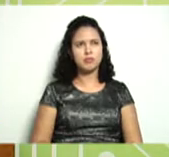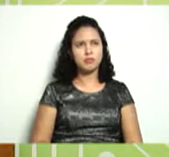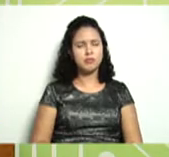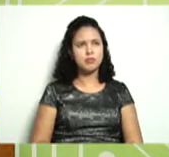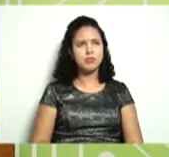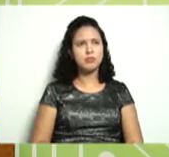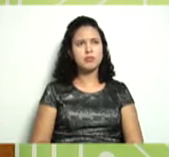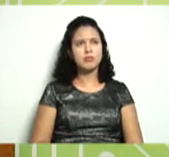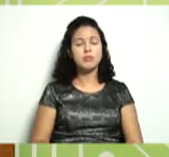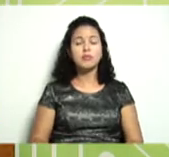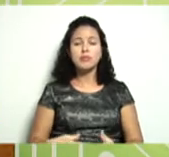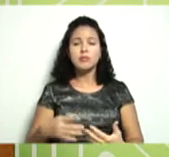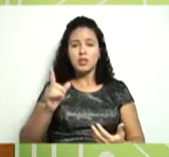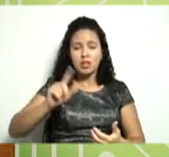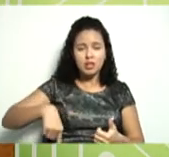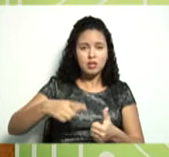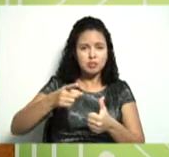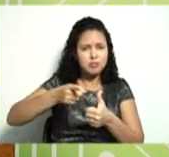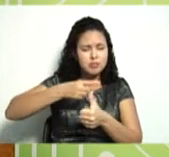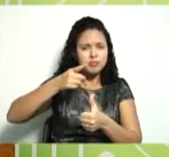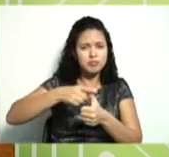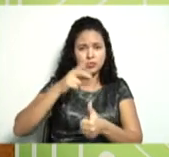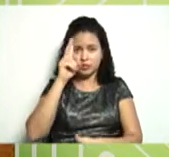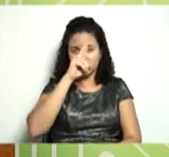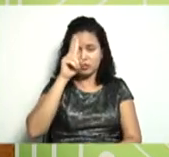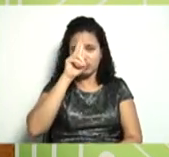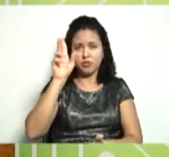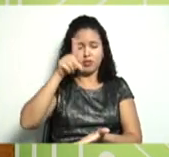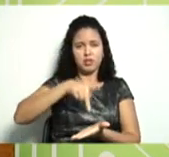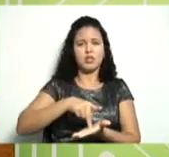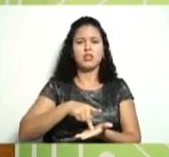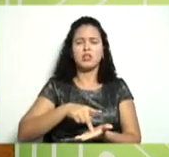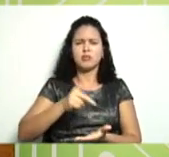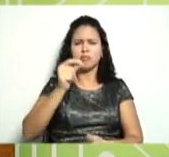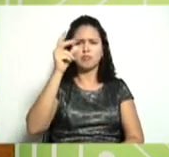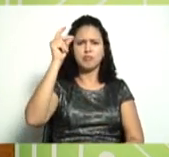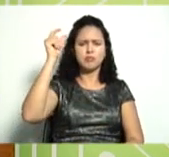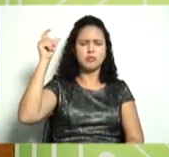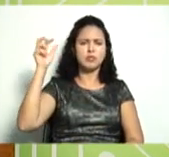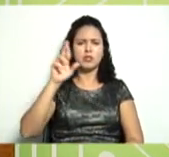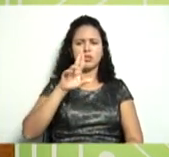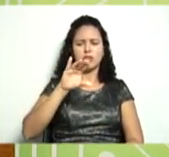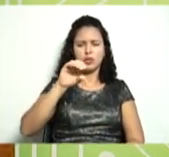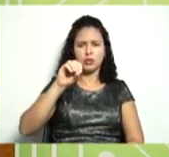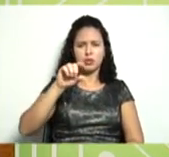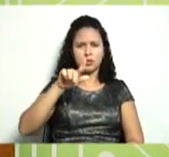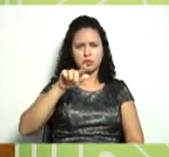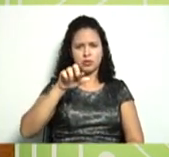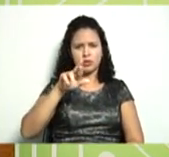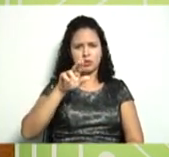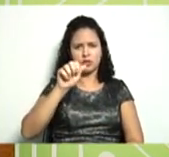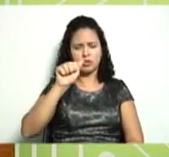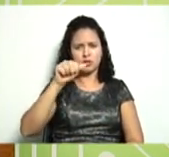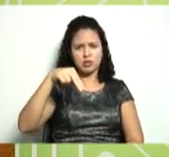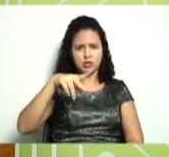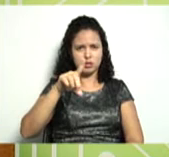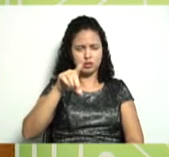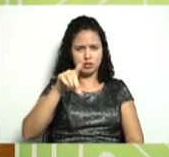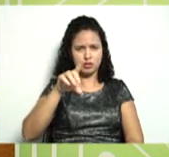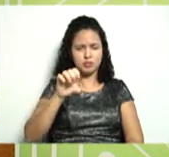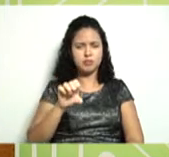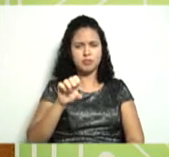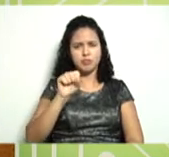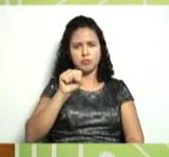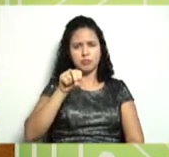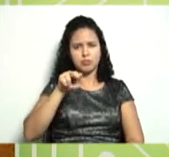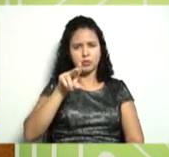Nossa primeira história real vem lá do Rio Grande do Sul e ela trata de um ramo de infraestrutura. Professora,